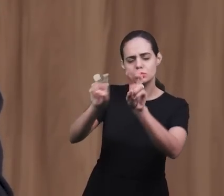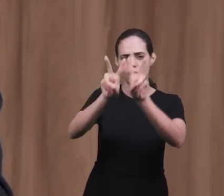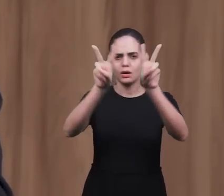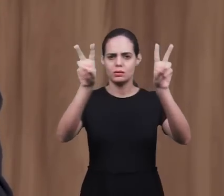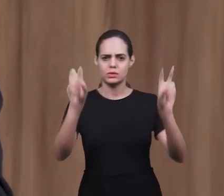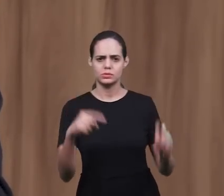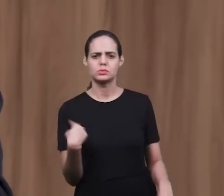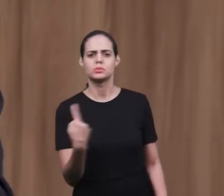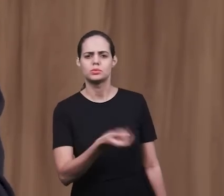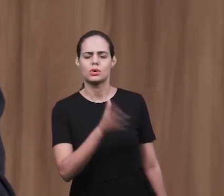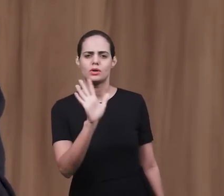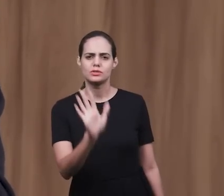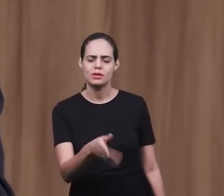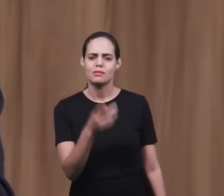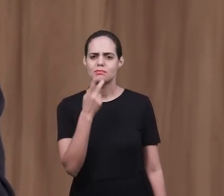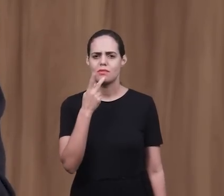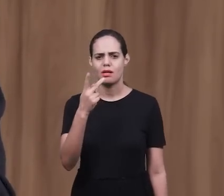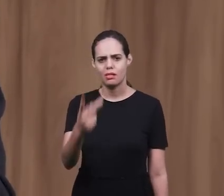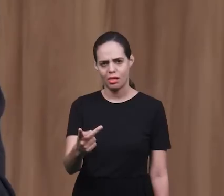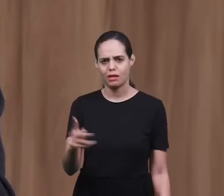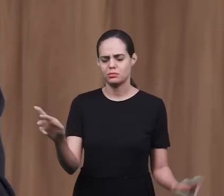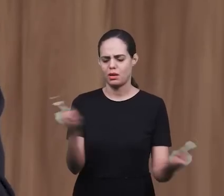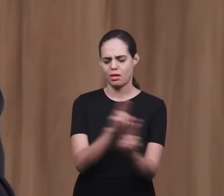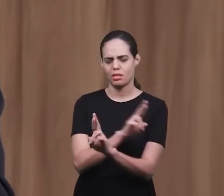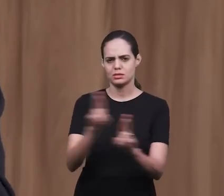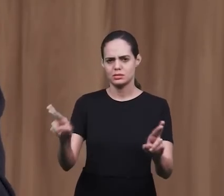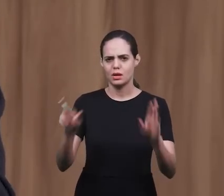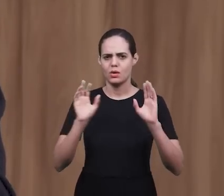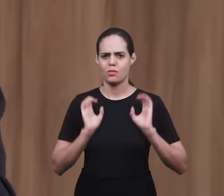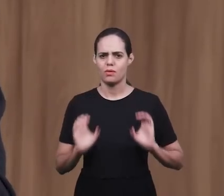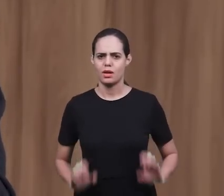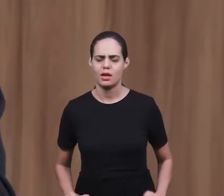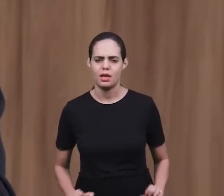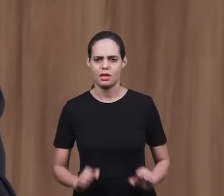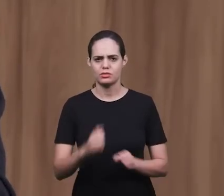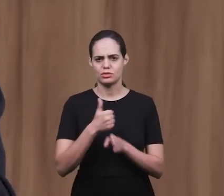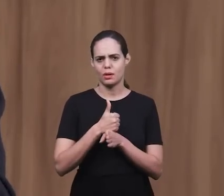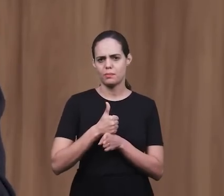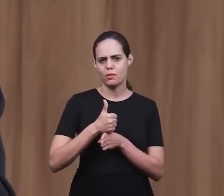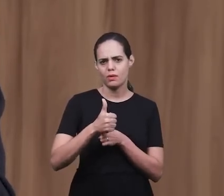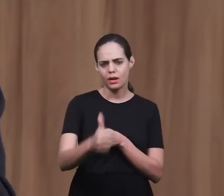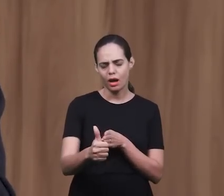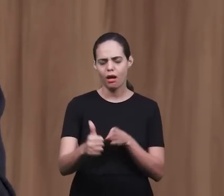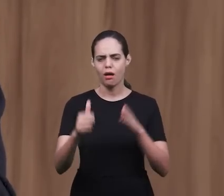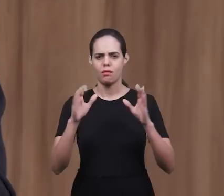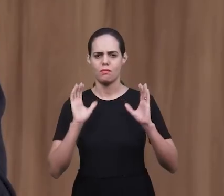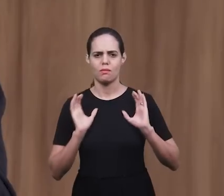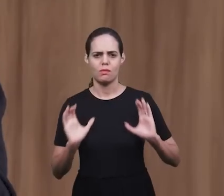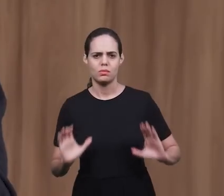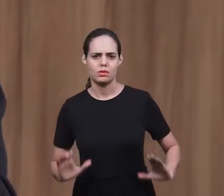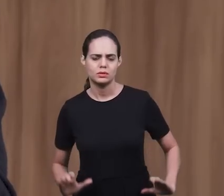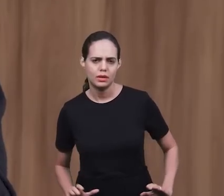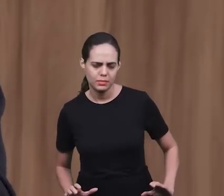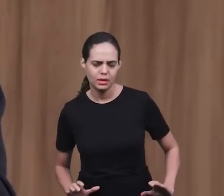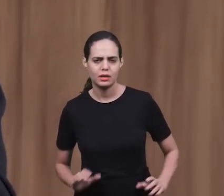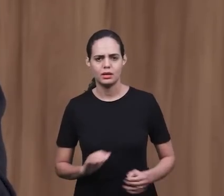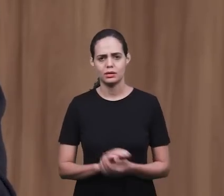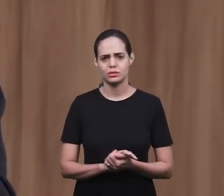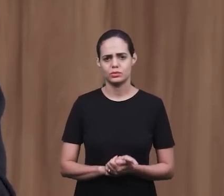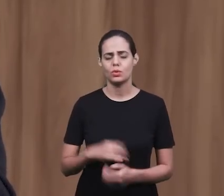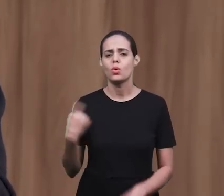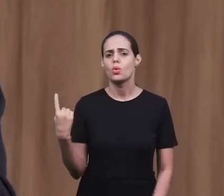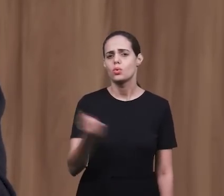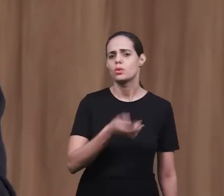que temos falado muito a respeito de ética, moral, a questão comportamental. Situamos,